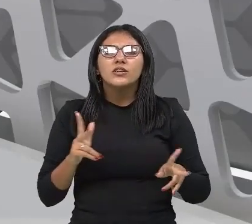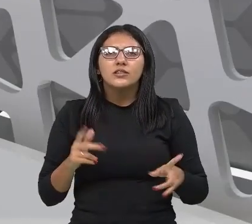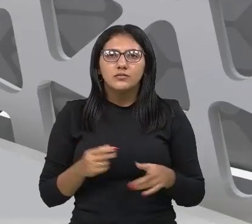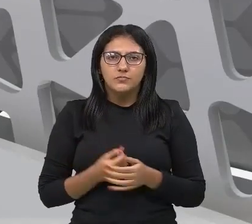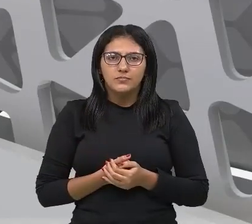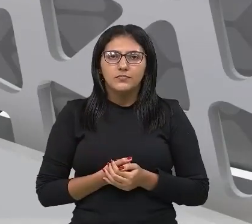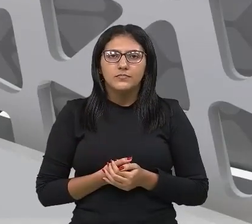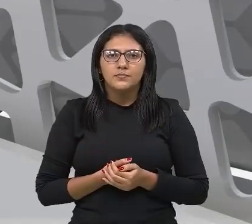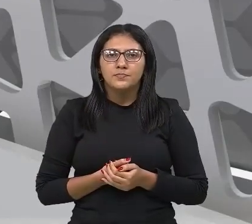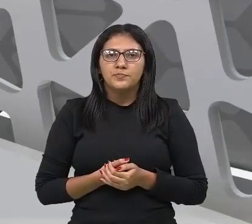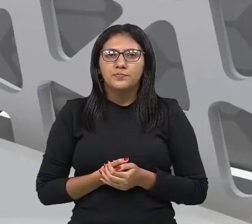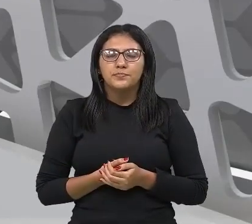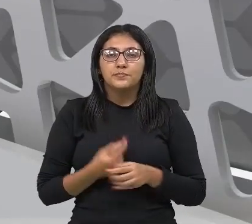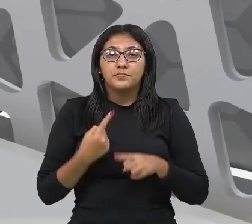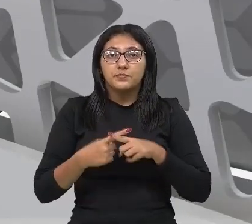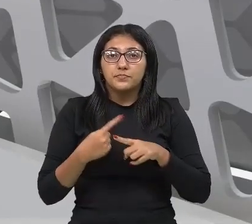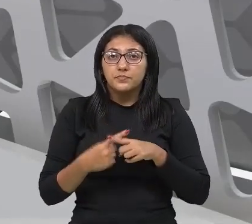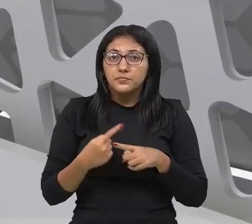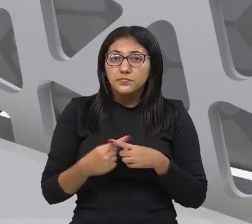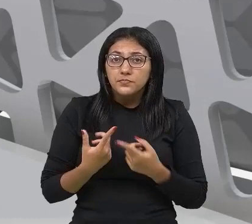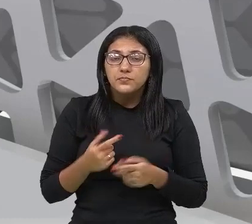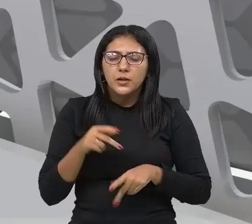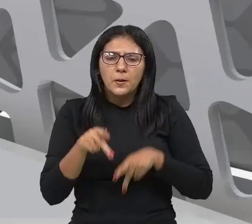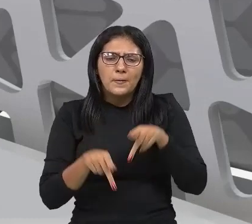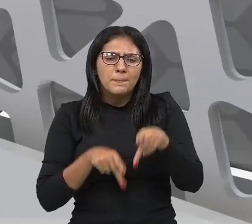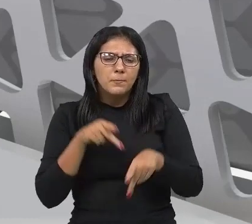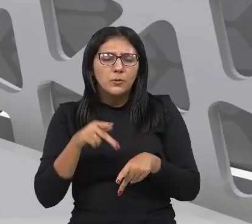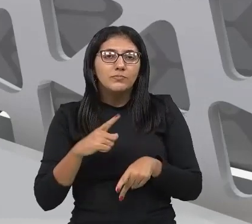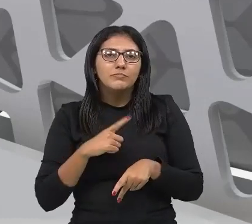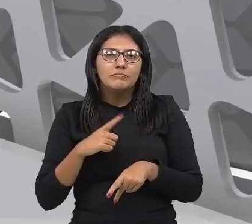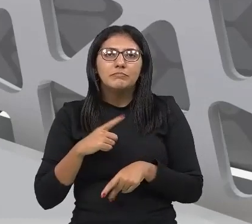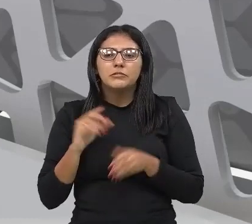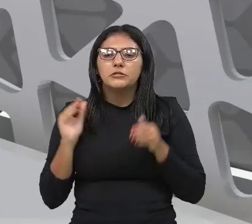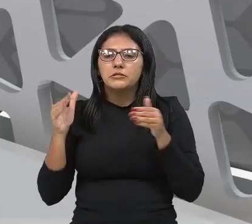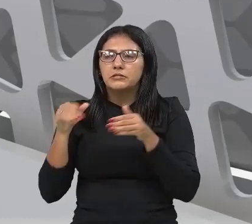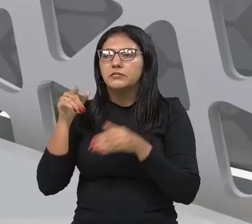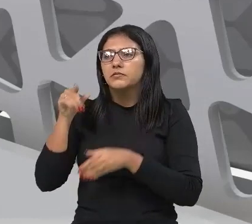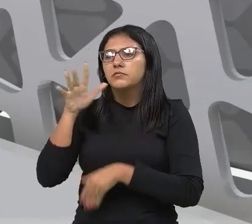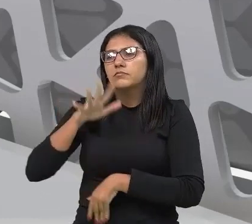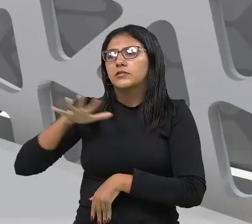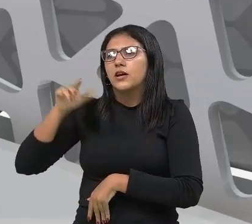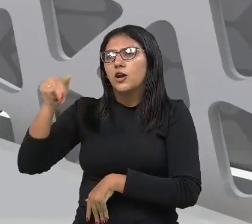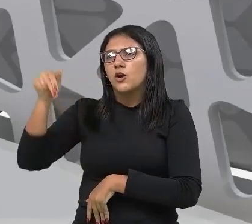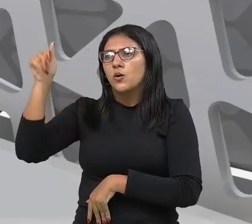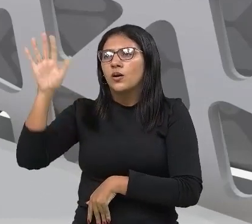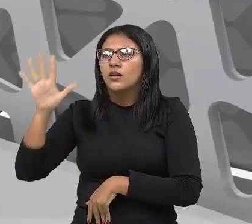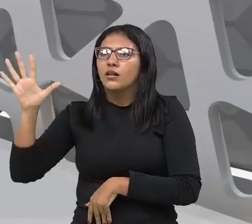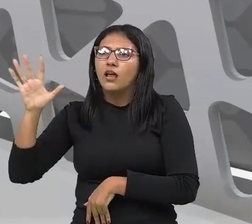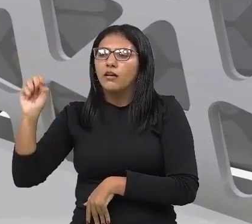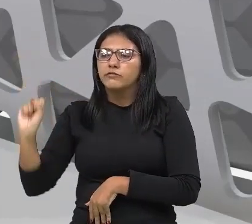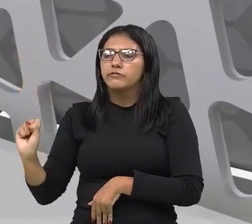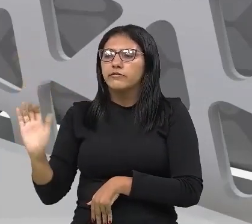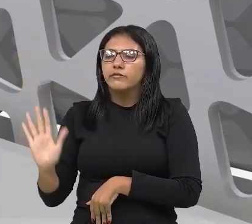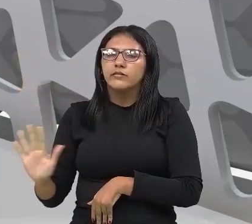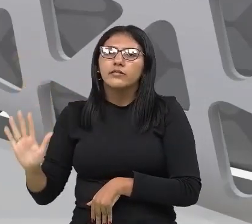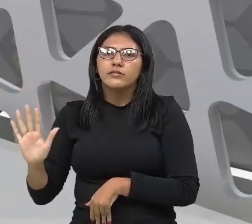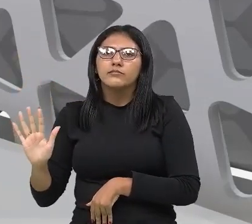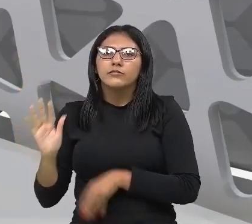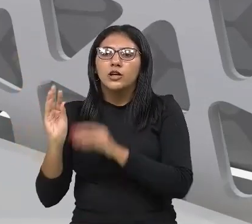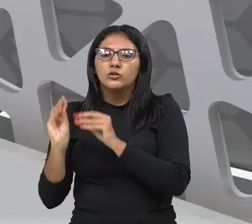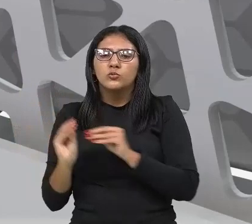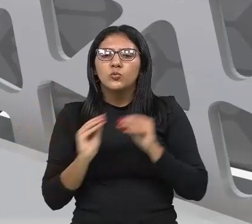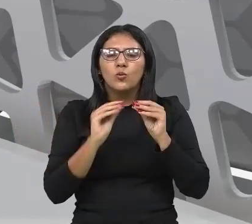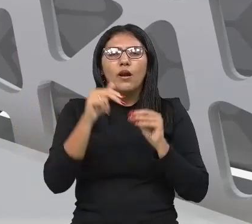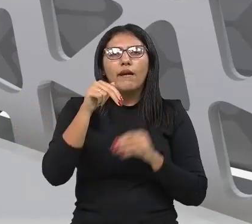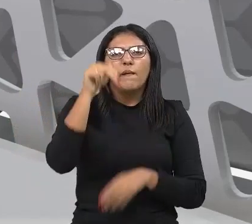Por quê? Porque a maioria das pessoas vão estar no litoral, enquanto no interior a quantidade de pessoas elas